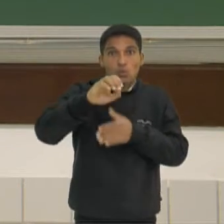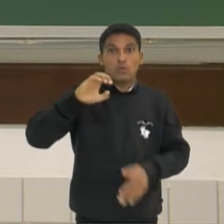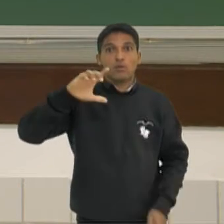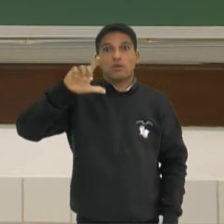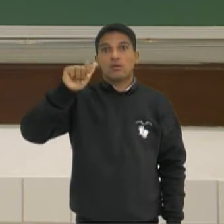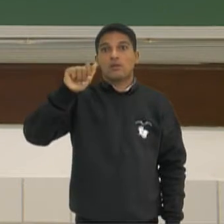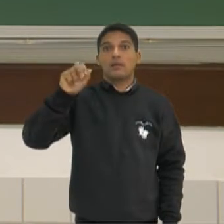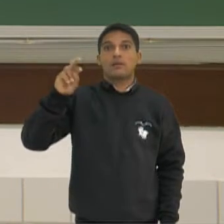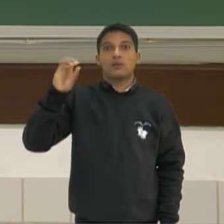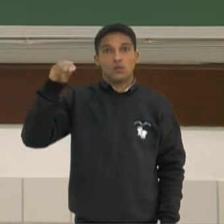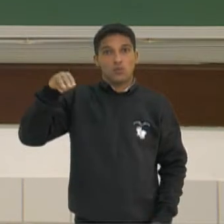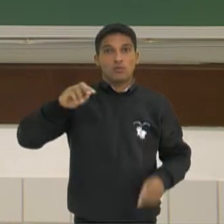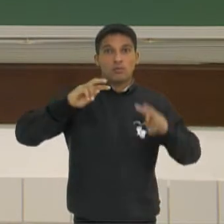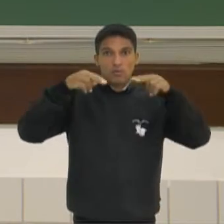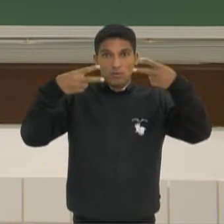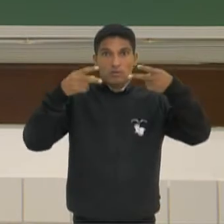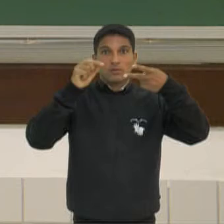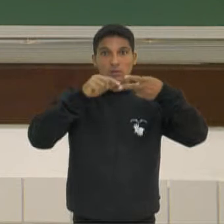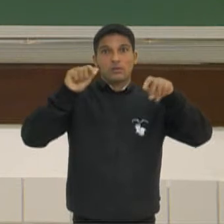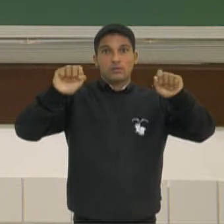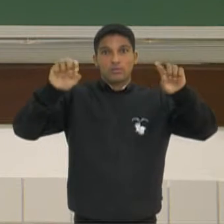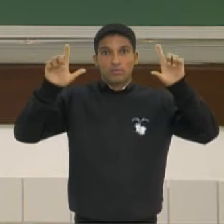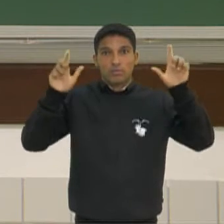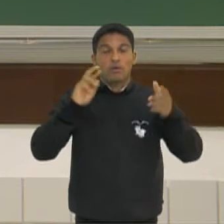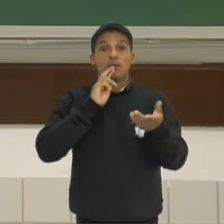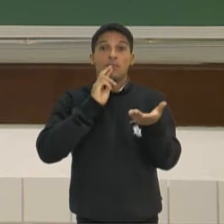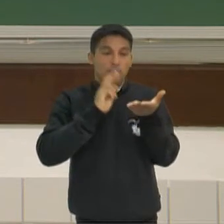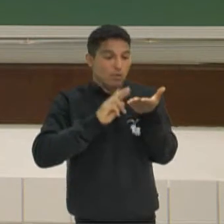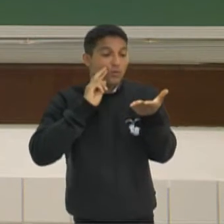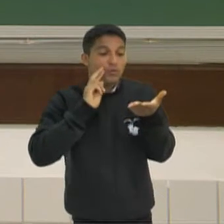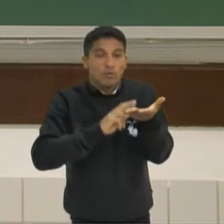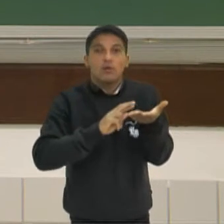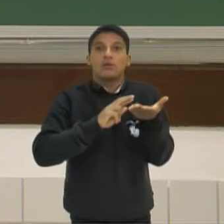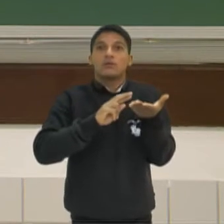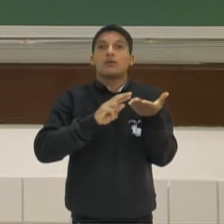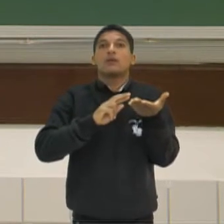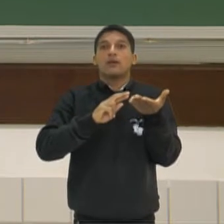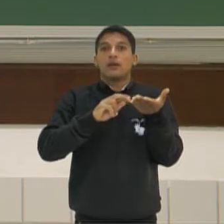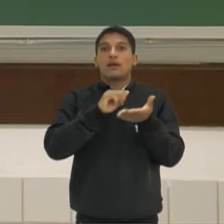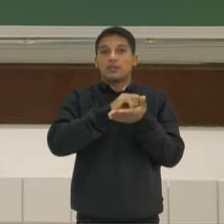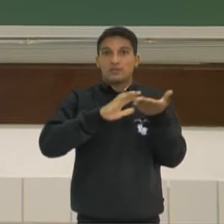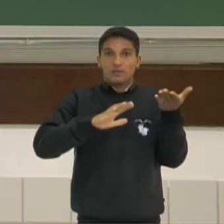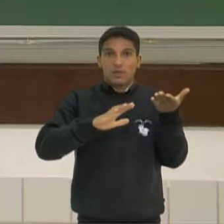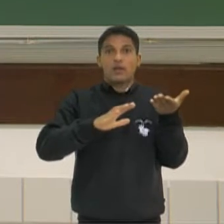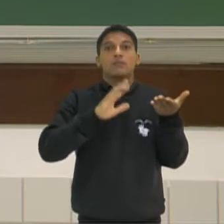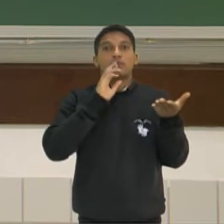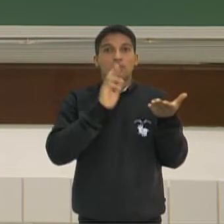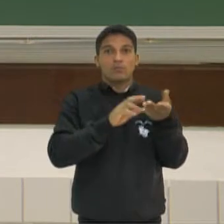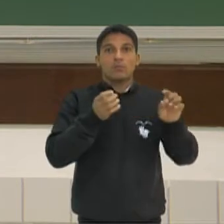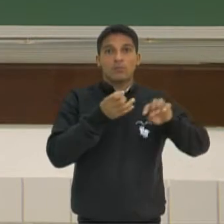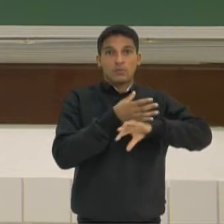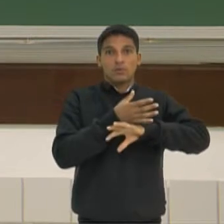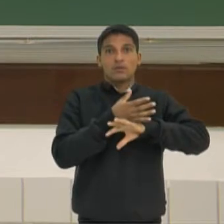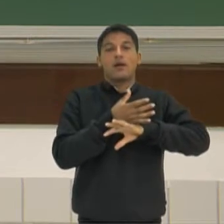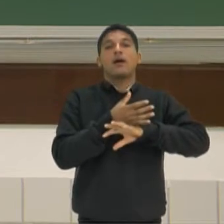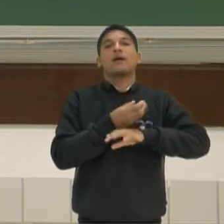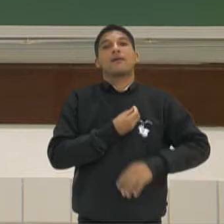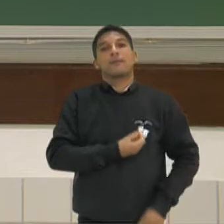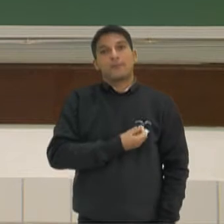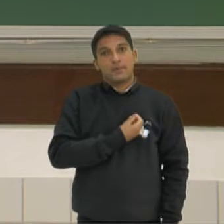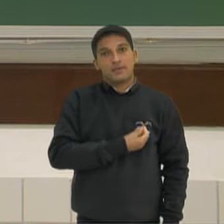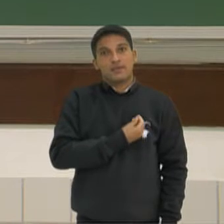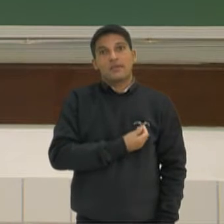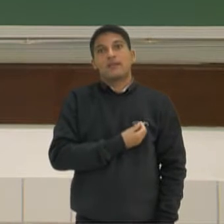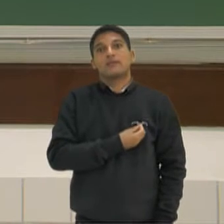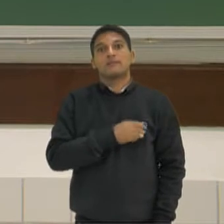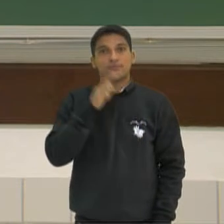Classroom. Então vocês vão lá, vão responder, clicar no primeiro link, vão fazer a tarefa e vão responder a presença e